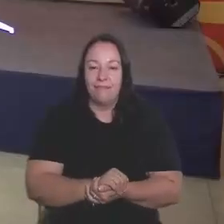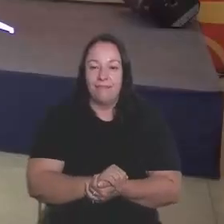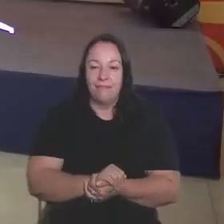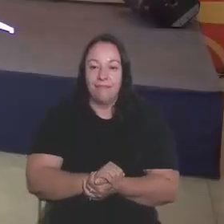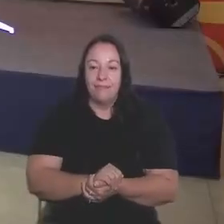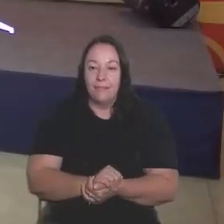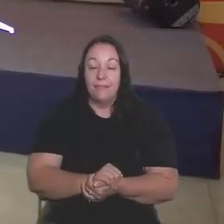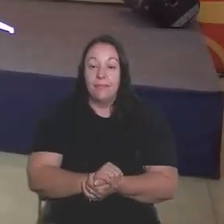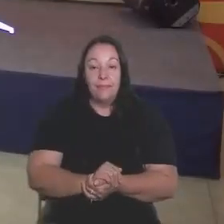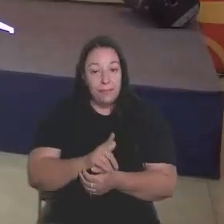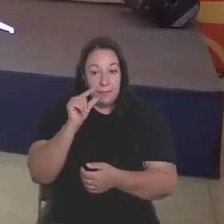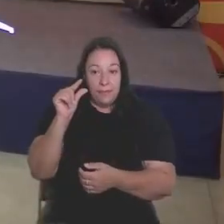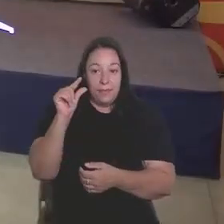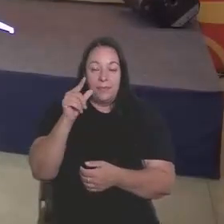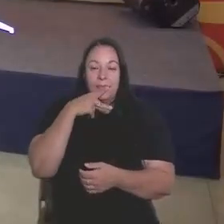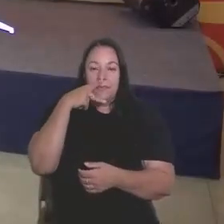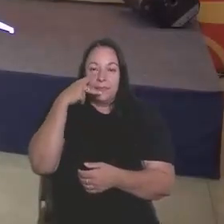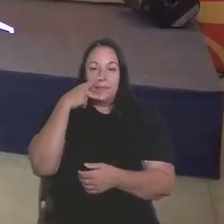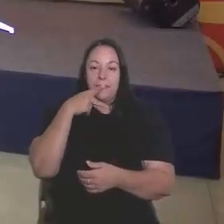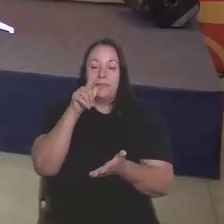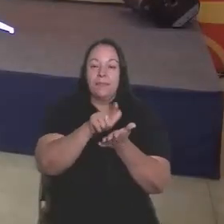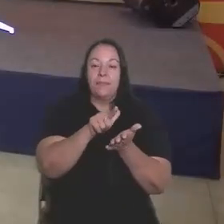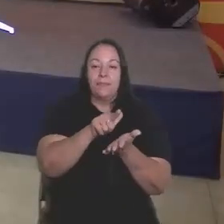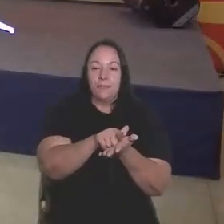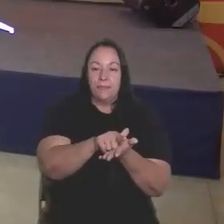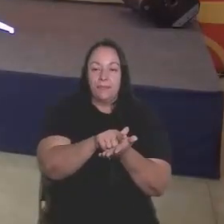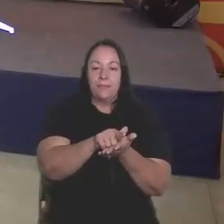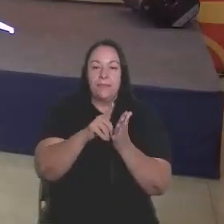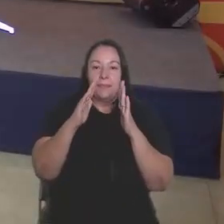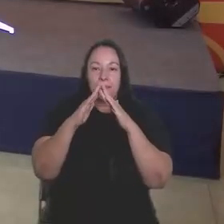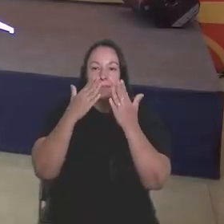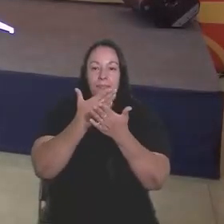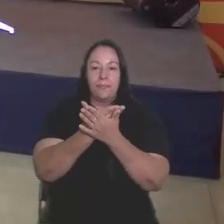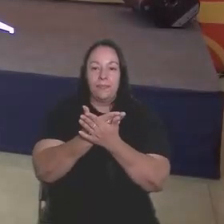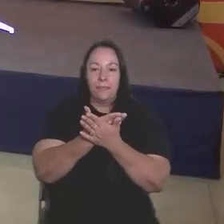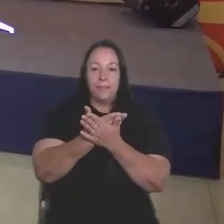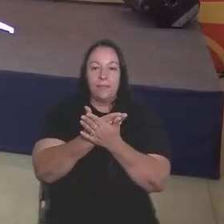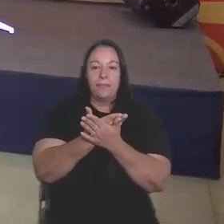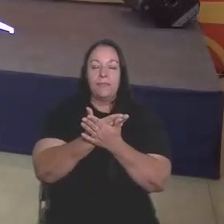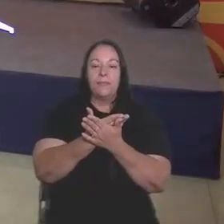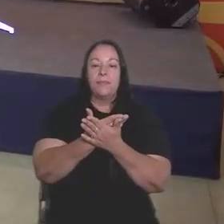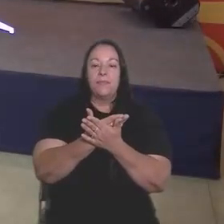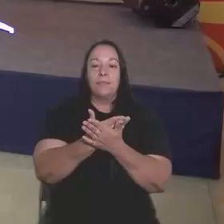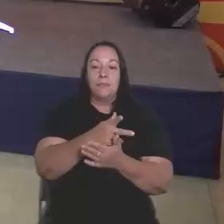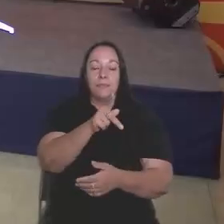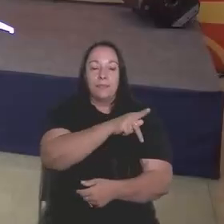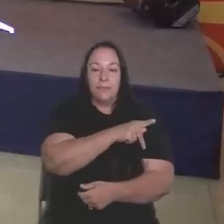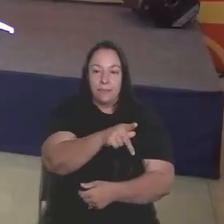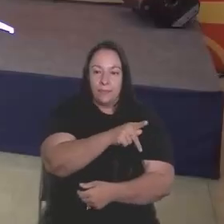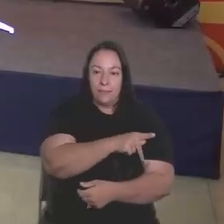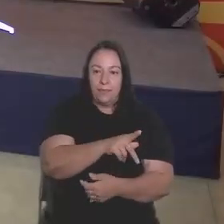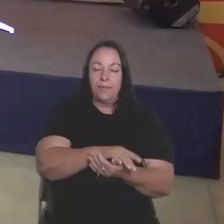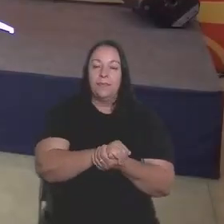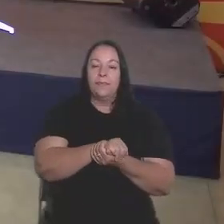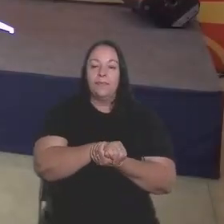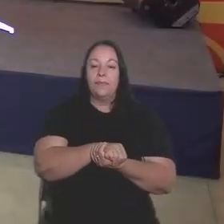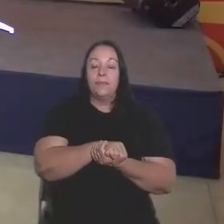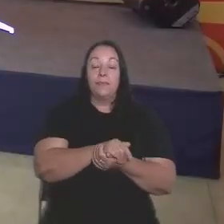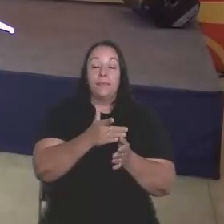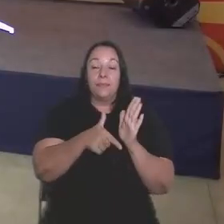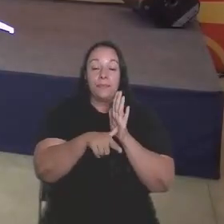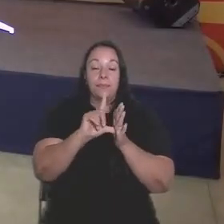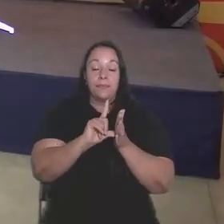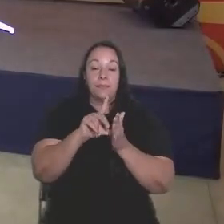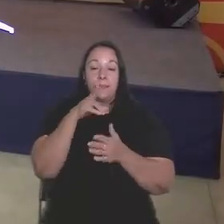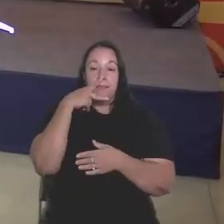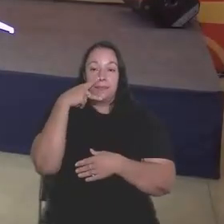interligada à outra. E daqui a pouco nós vamos falar um pouquinho do papel dessa escola, que é uma escola piloto dentro desse projeto, Rafael. Mas antes, primeiro